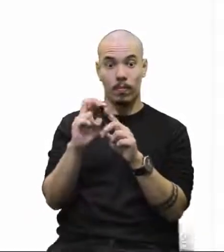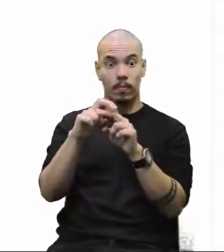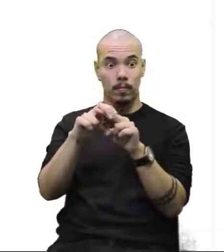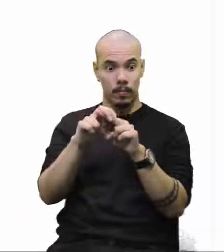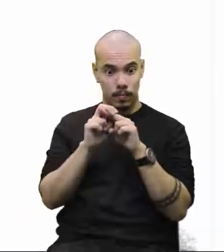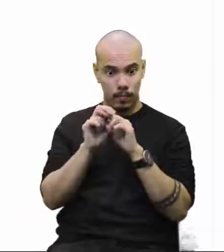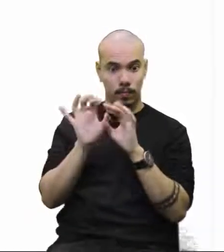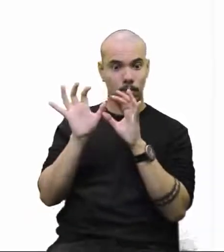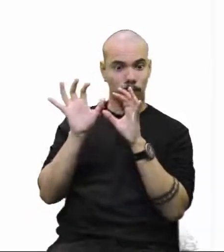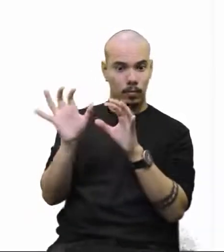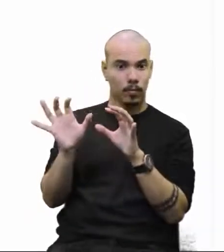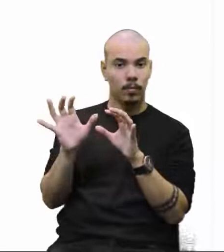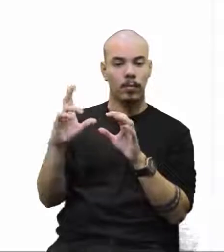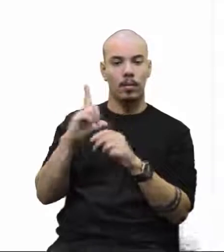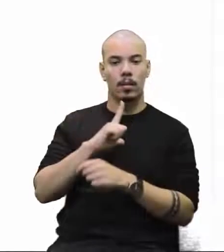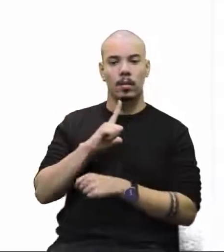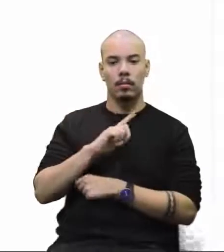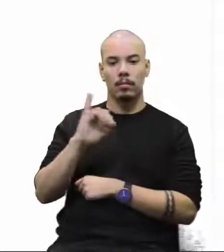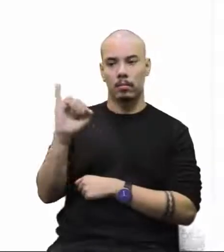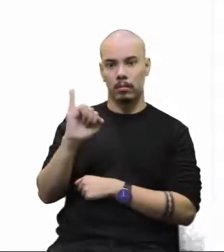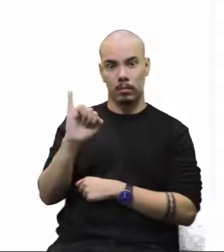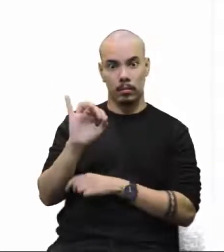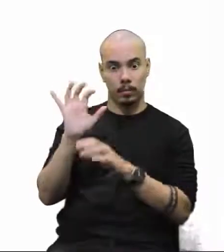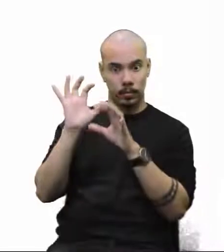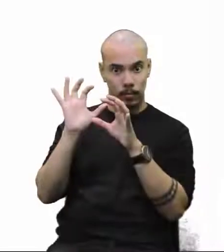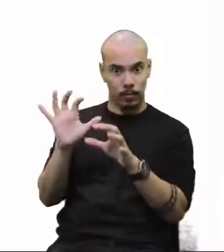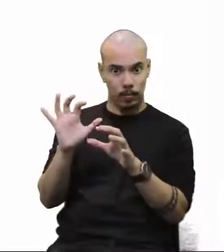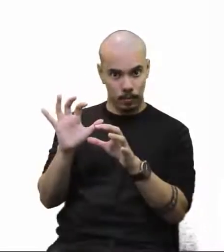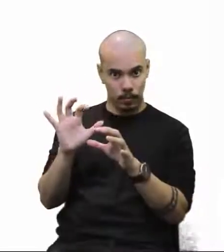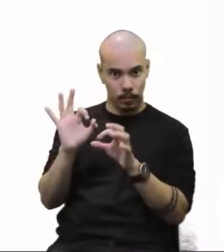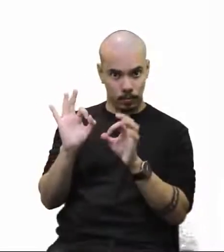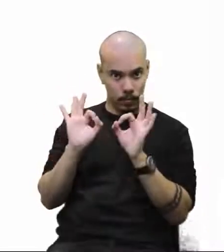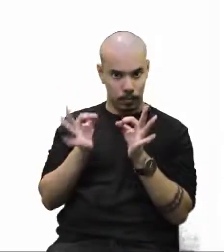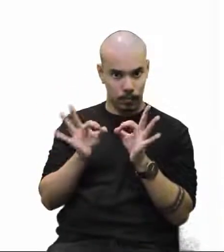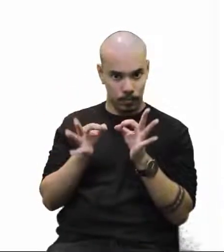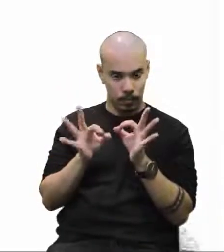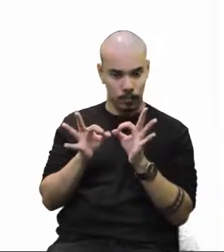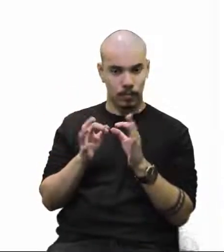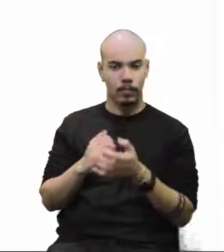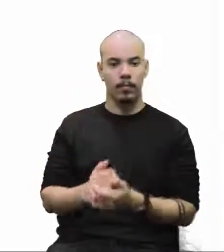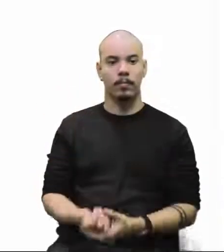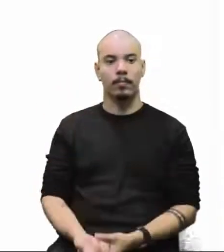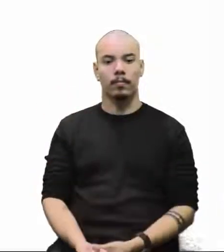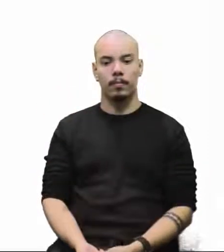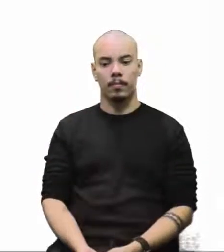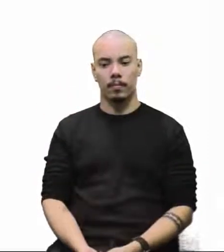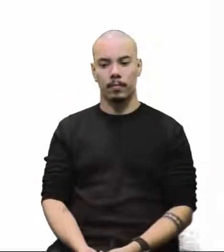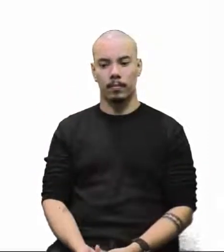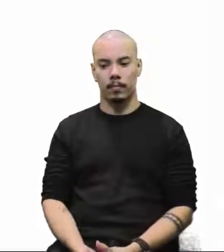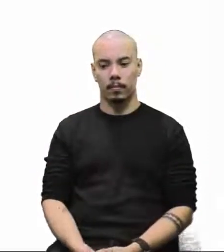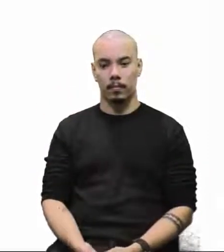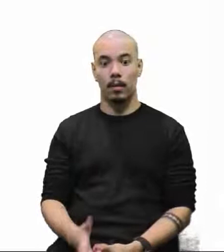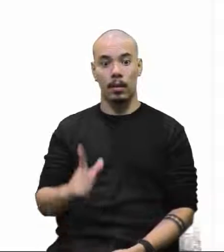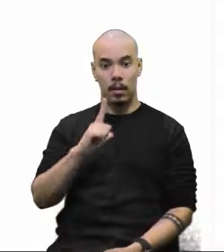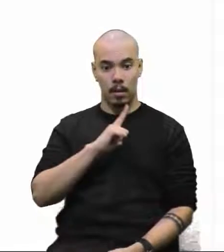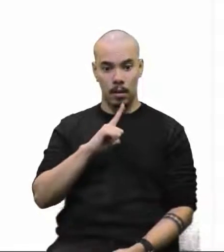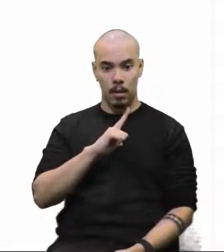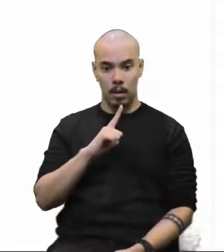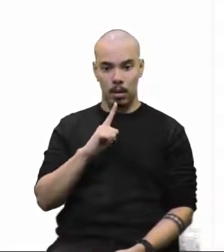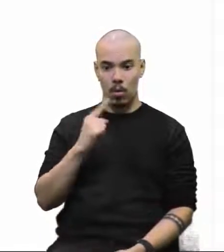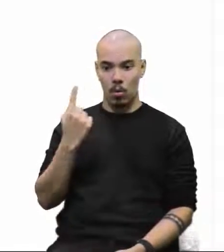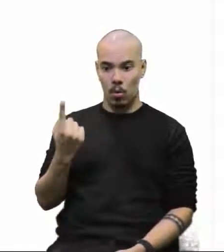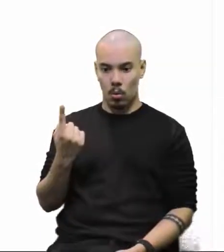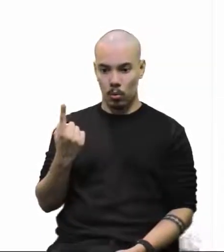elétrica I está passando dessa forma aqui, ó. Justamente. Então, tá no lado esquerdo está subindo e no lado